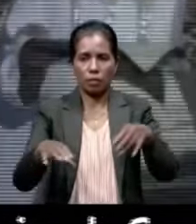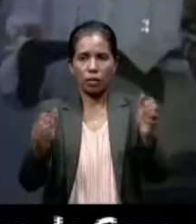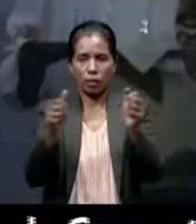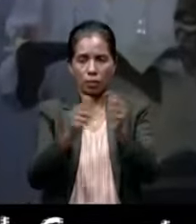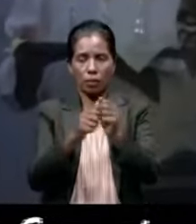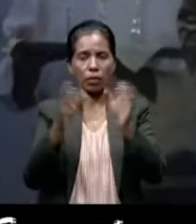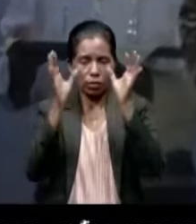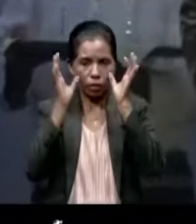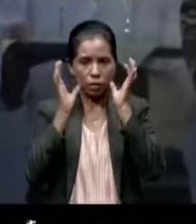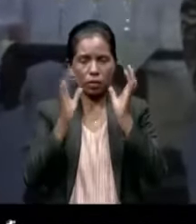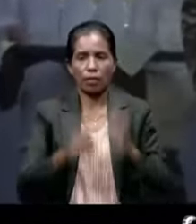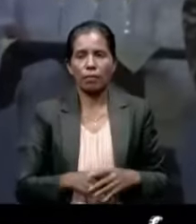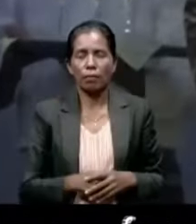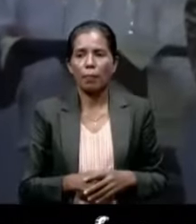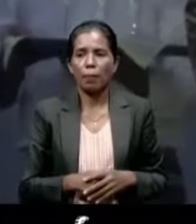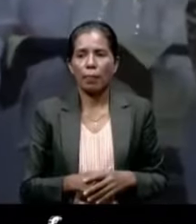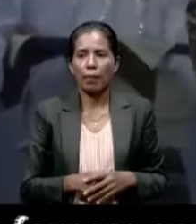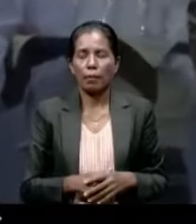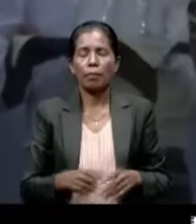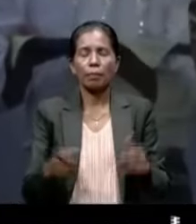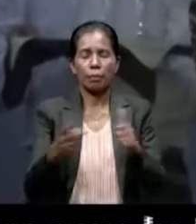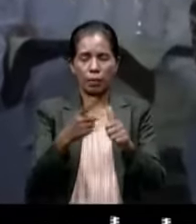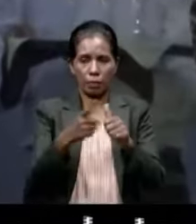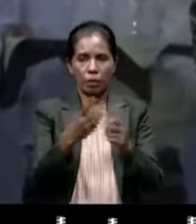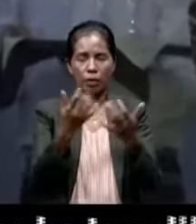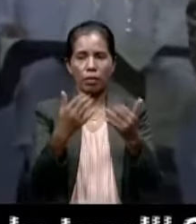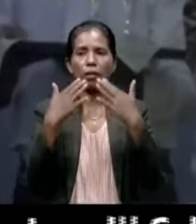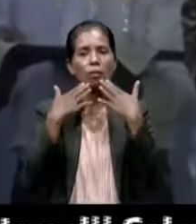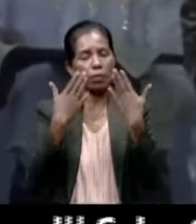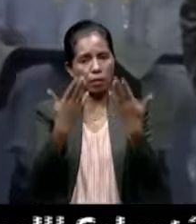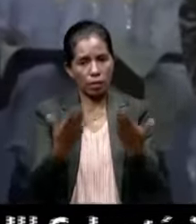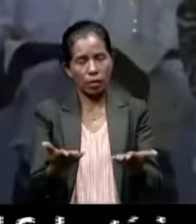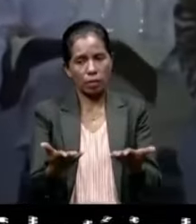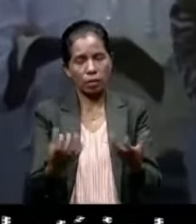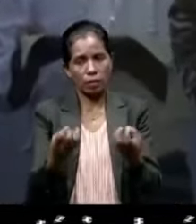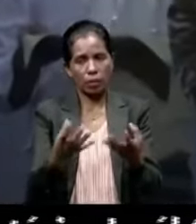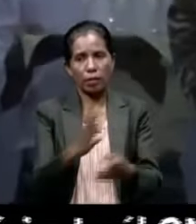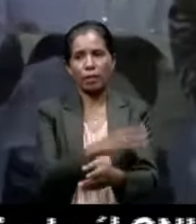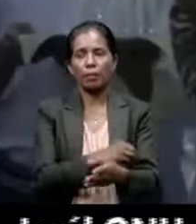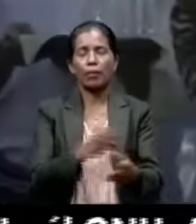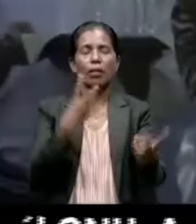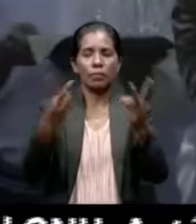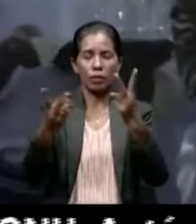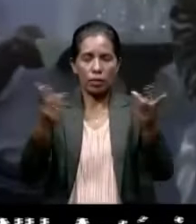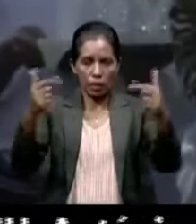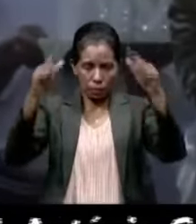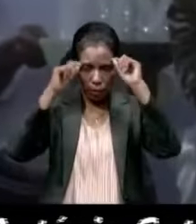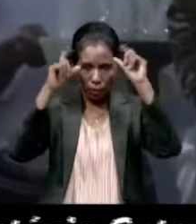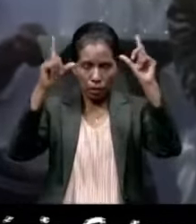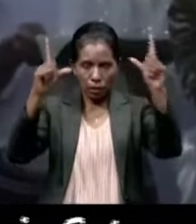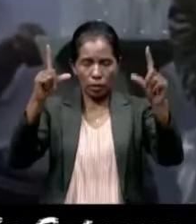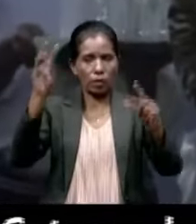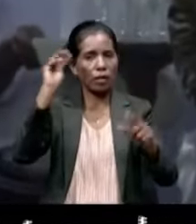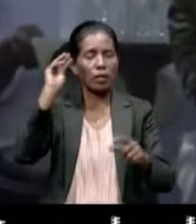escrever. Em primeiro lugar, portanto, agradecer a visita a Timor-Leste da senhora